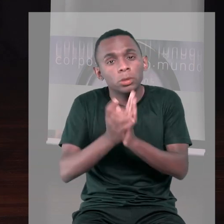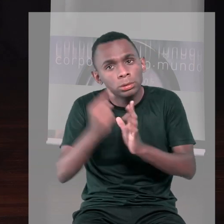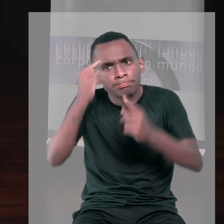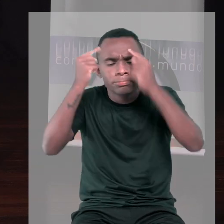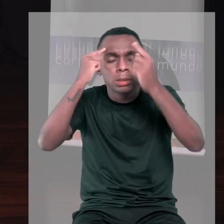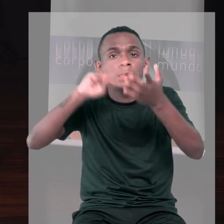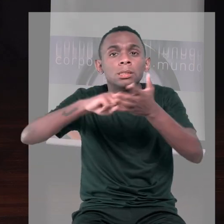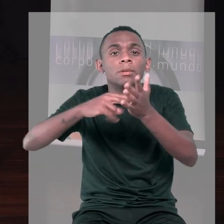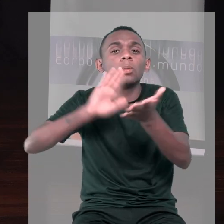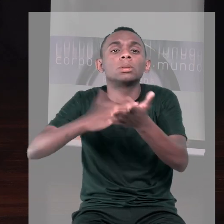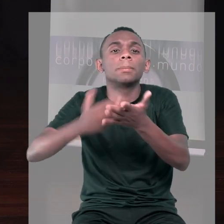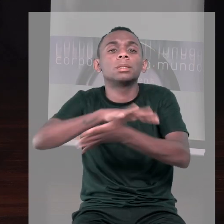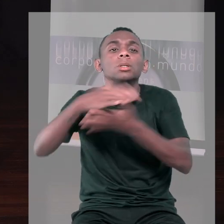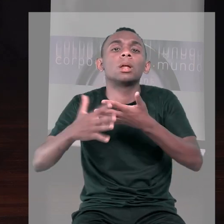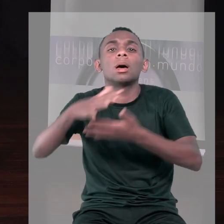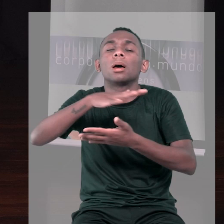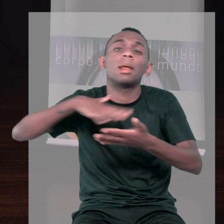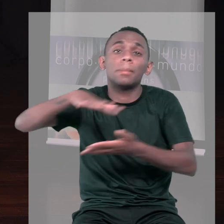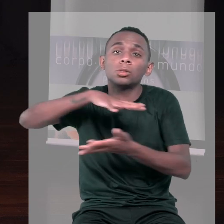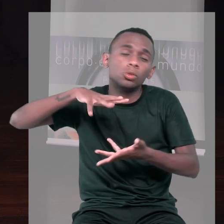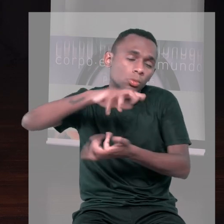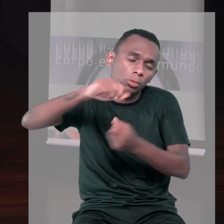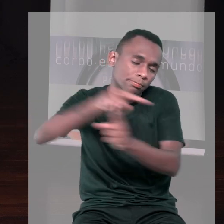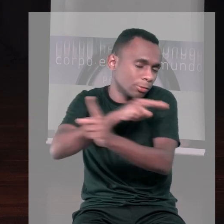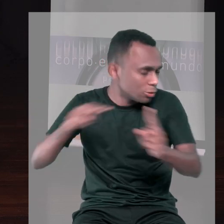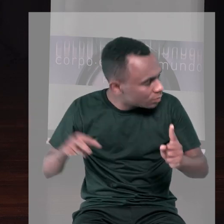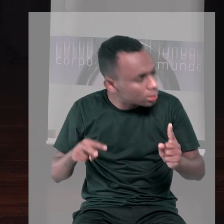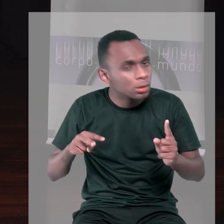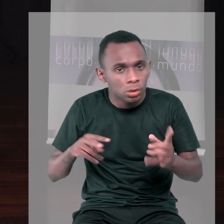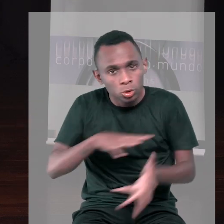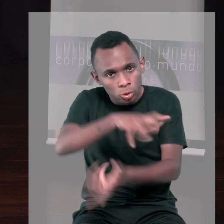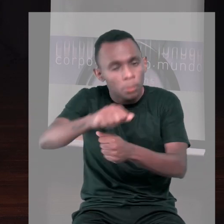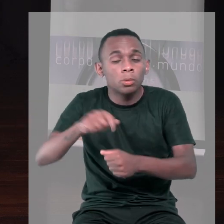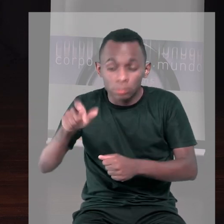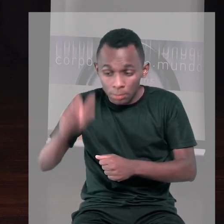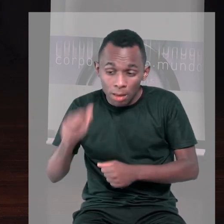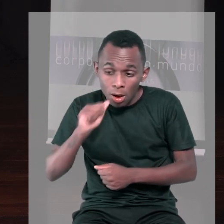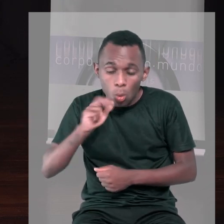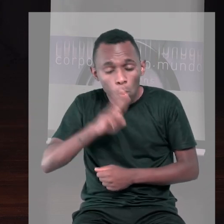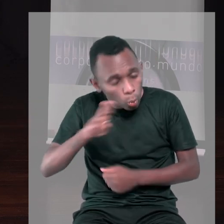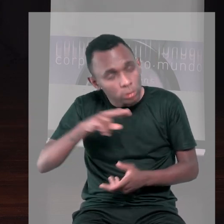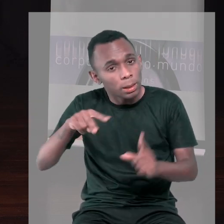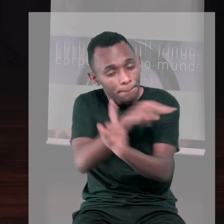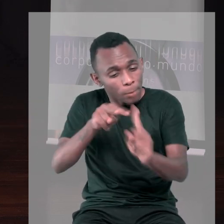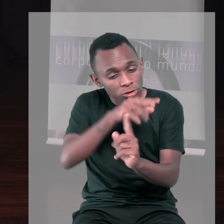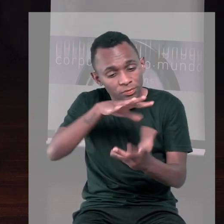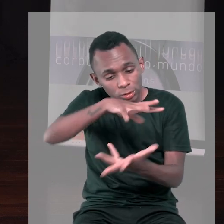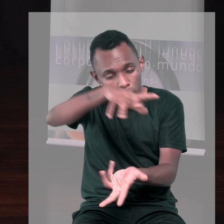de mundo. É uma visão de mundo que enquadra o mundo. O que significa enquadrar o mundo? Significa que a ideologia produz sentido.